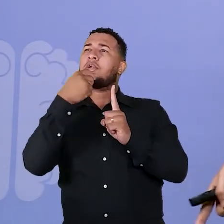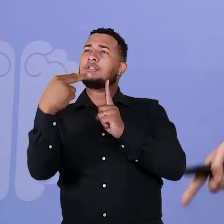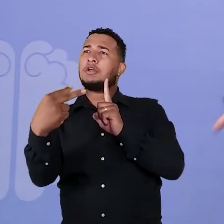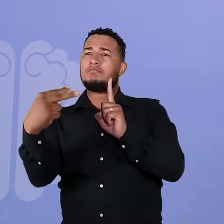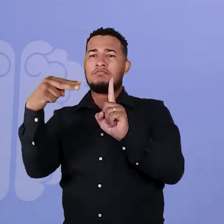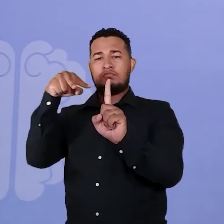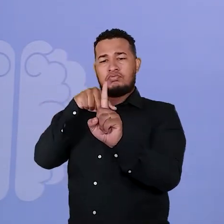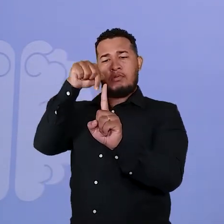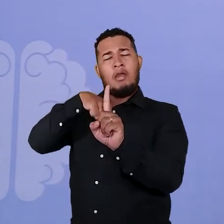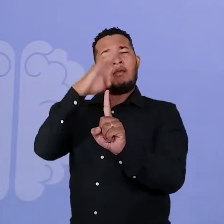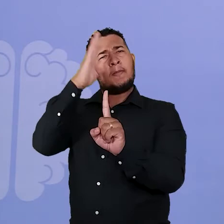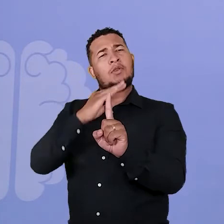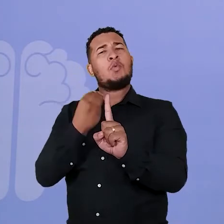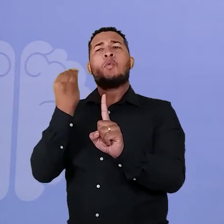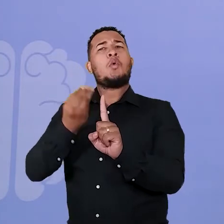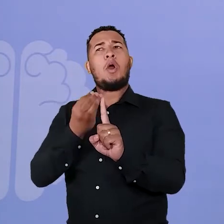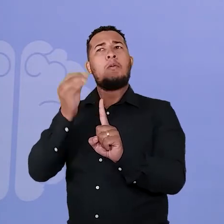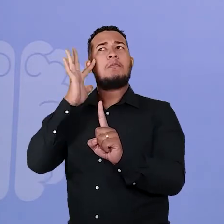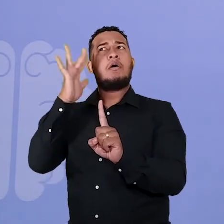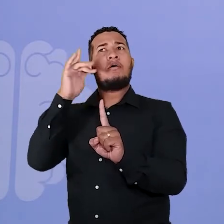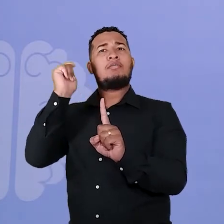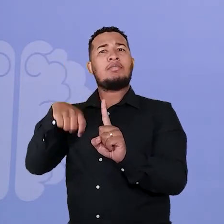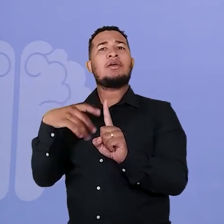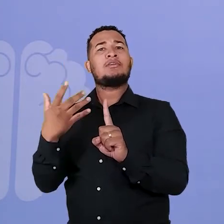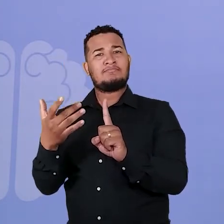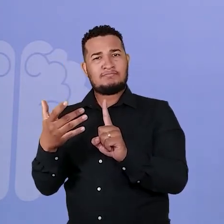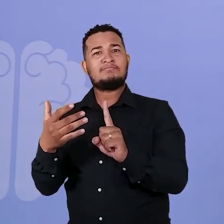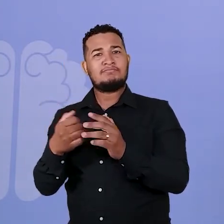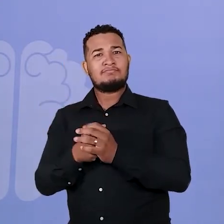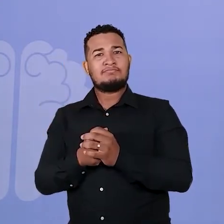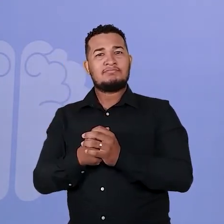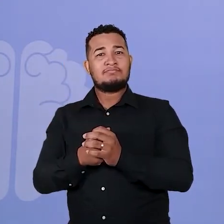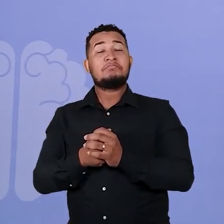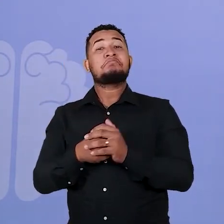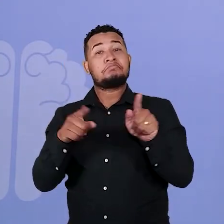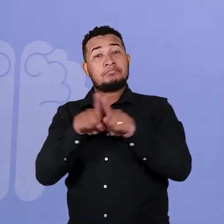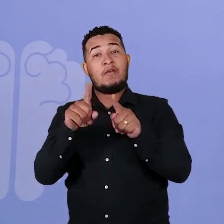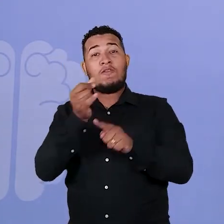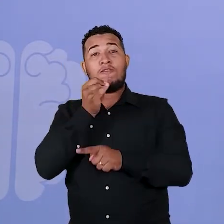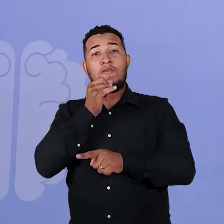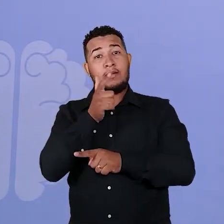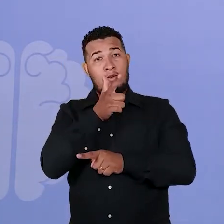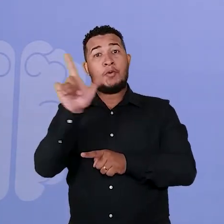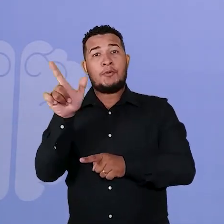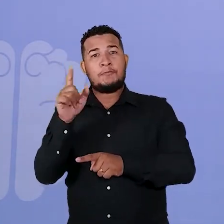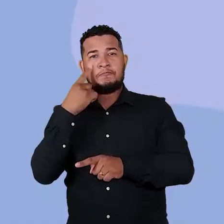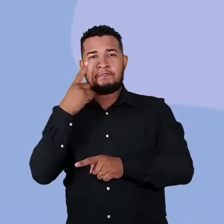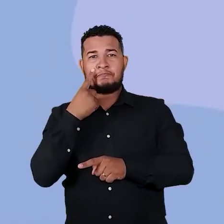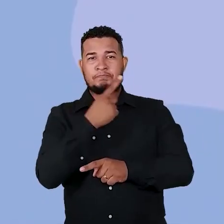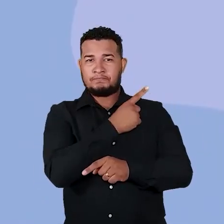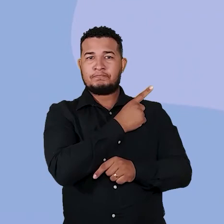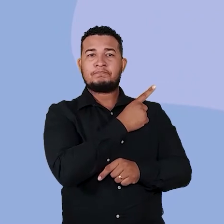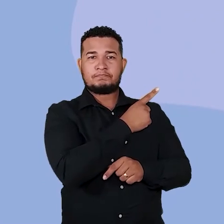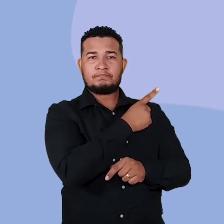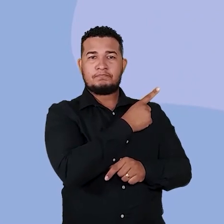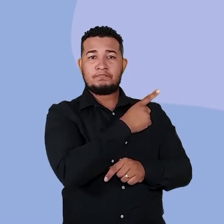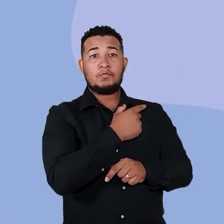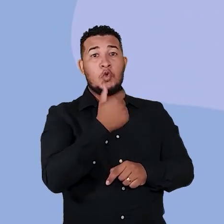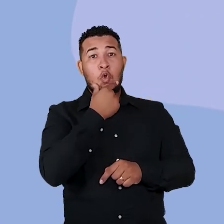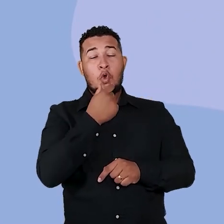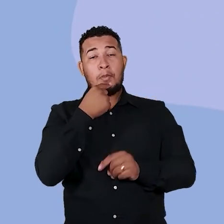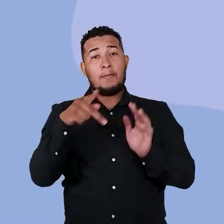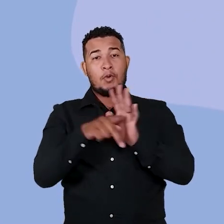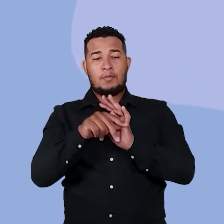realidade pensar a respeito do que acontece ao nosso redor. Um outro exemplo, ali na tela, é de